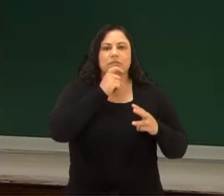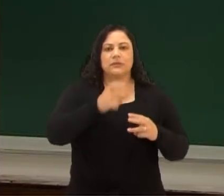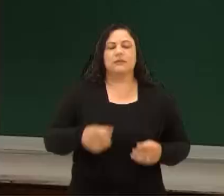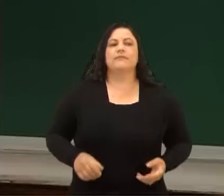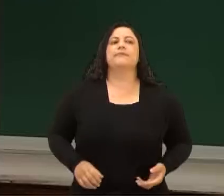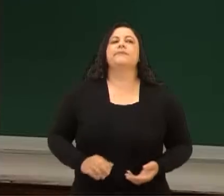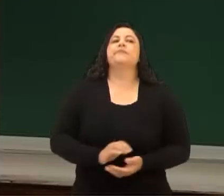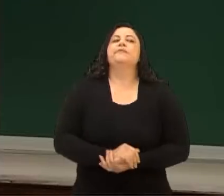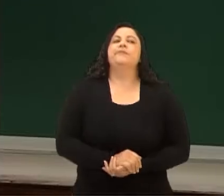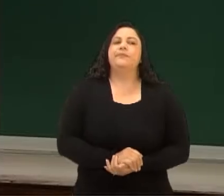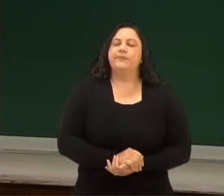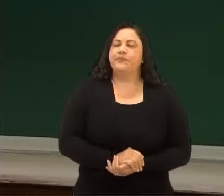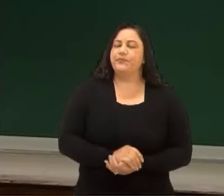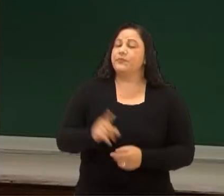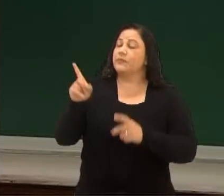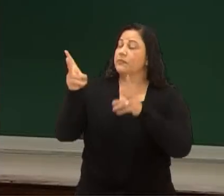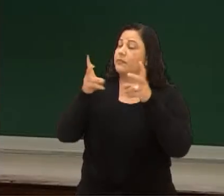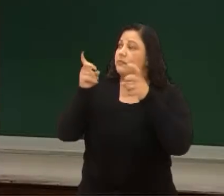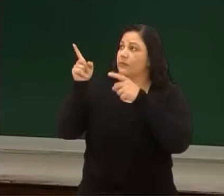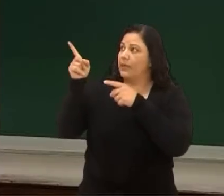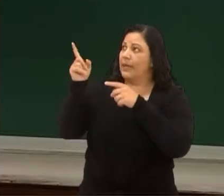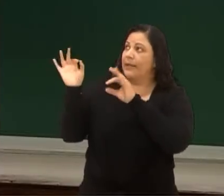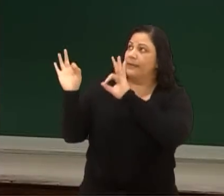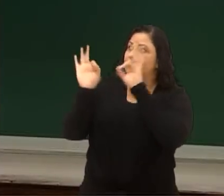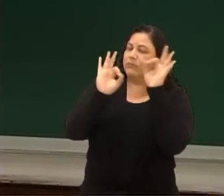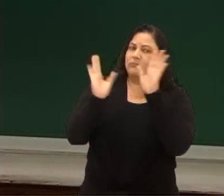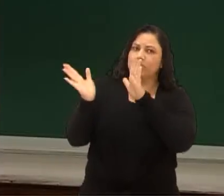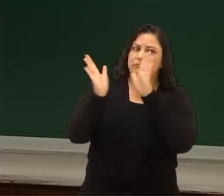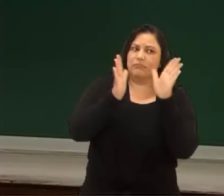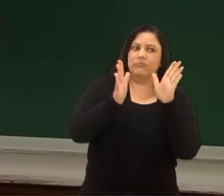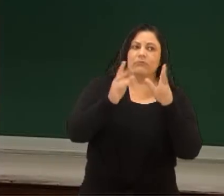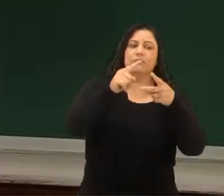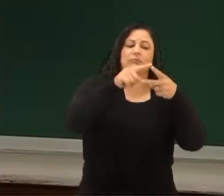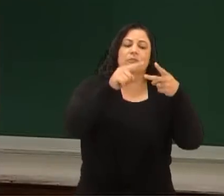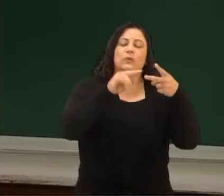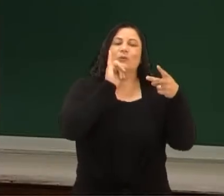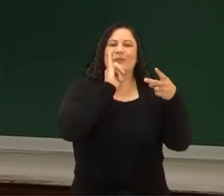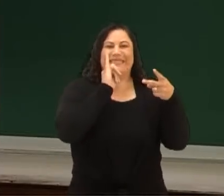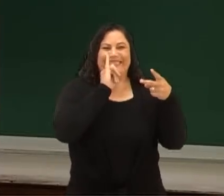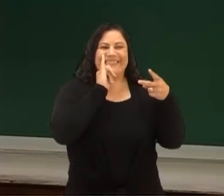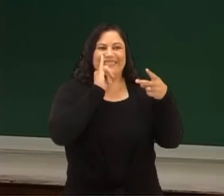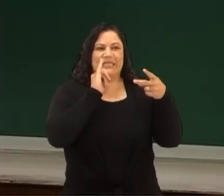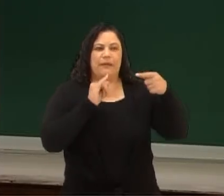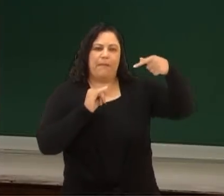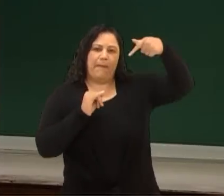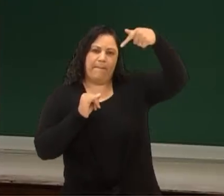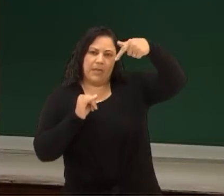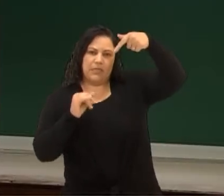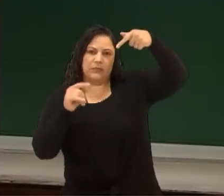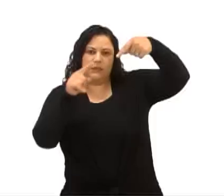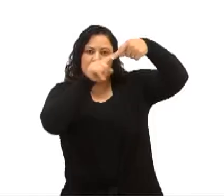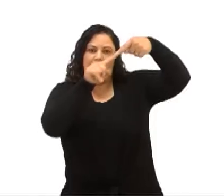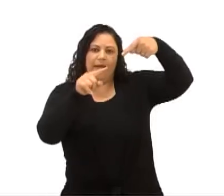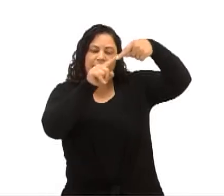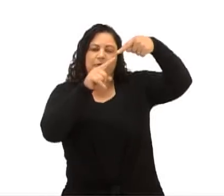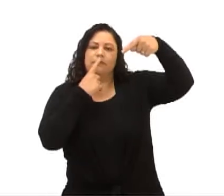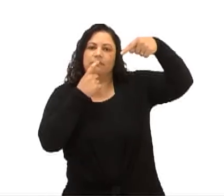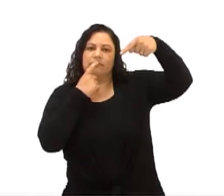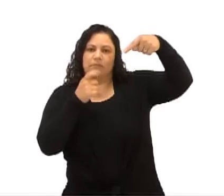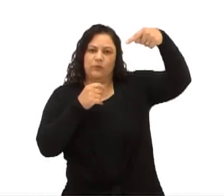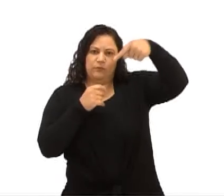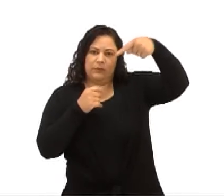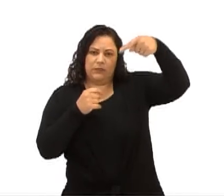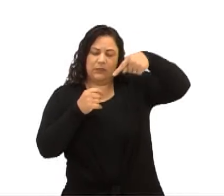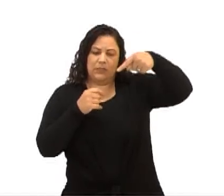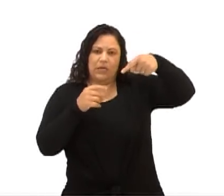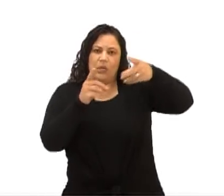ok? Então aqui eu trouxe dois exemplos para vocês, ó. Primeiro, a flechinha ficou um pouquinho mais para baixo ali, mas aqui seria um exemplo do deserto